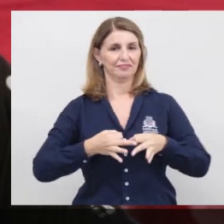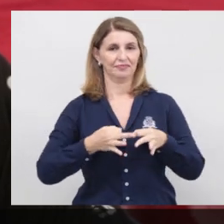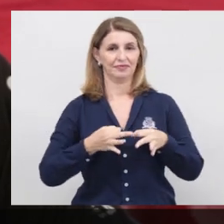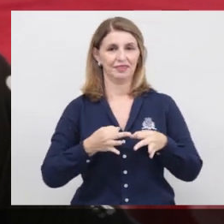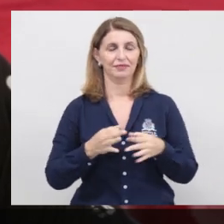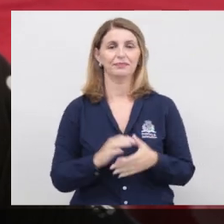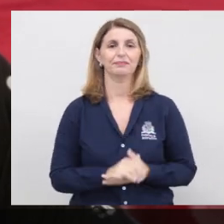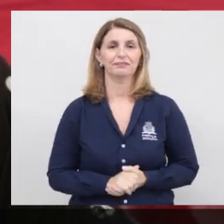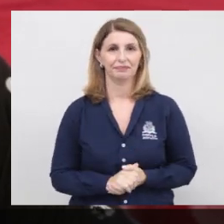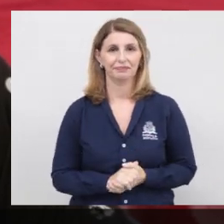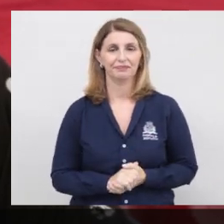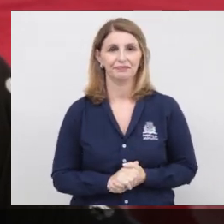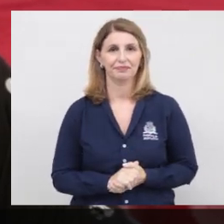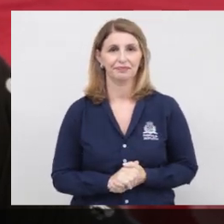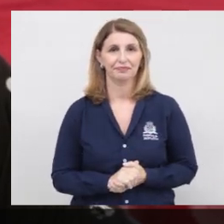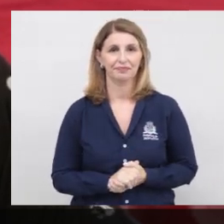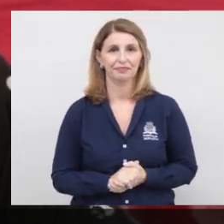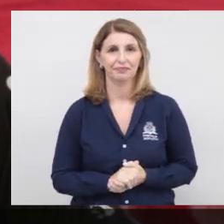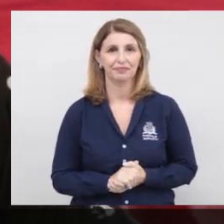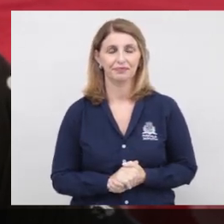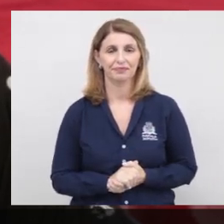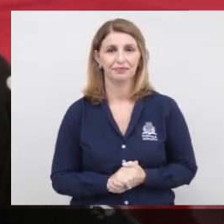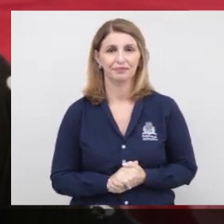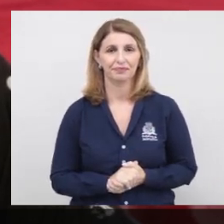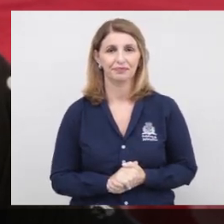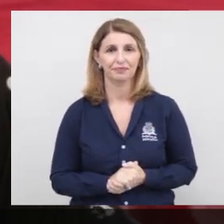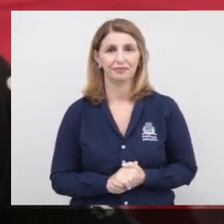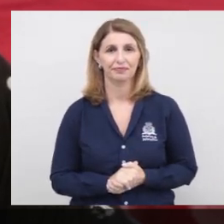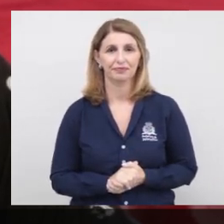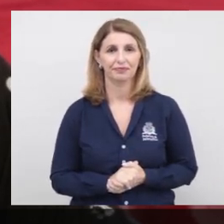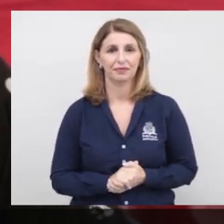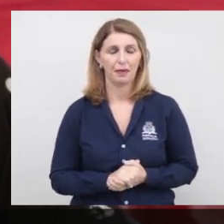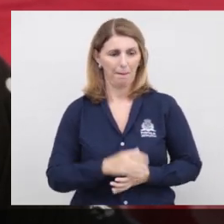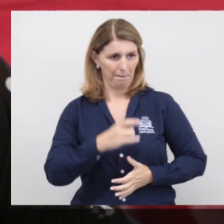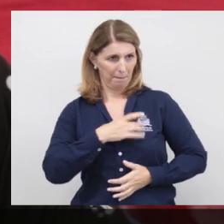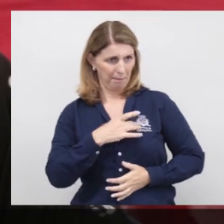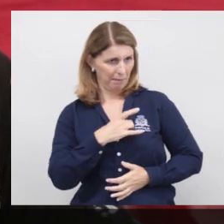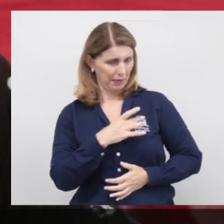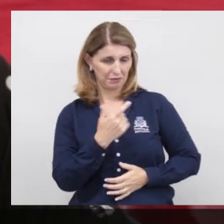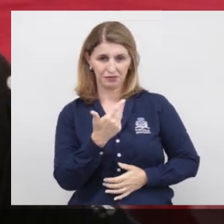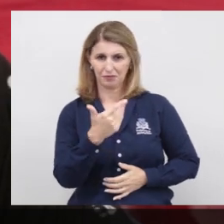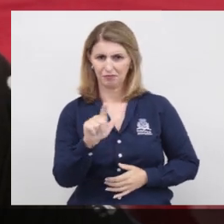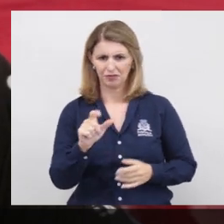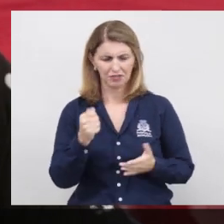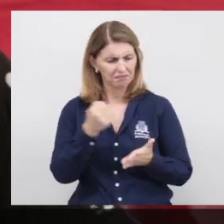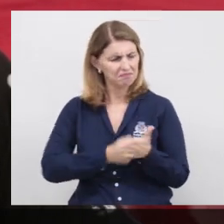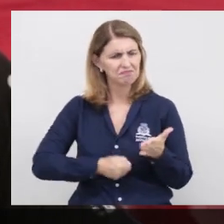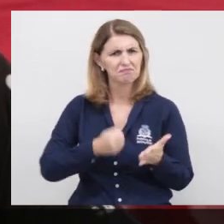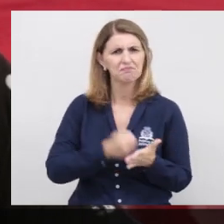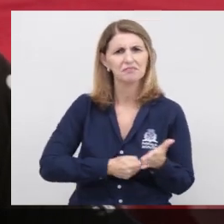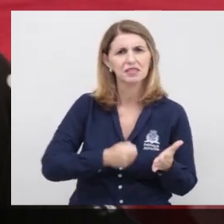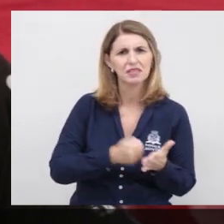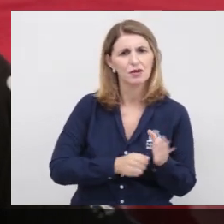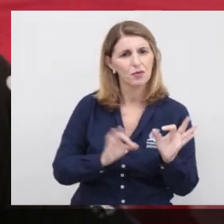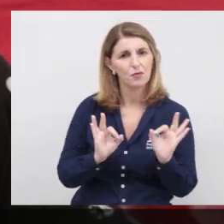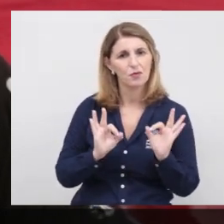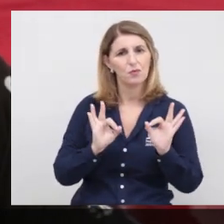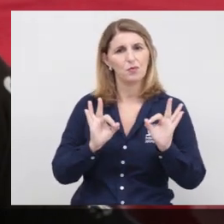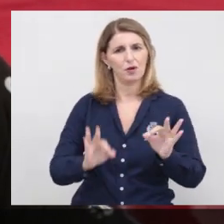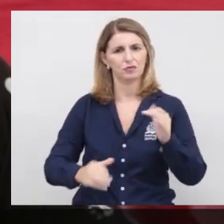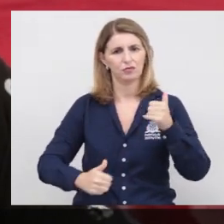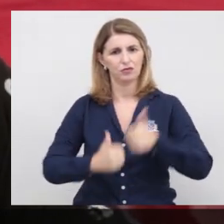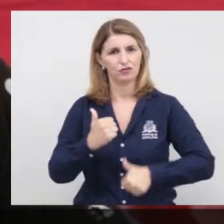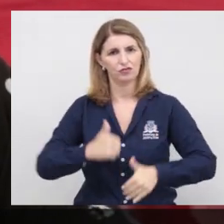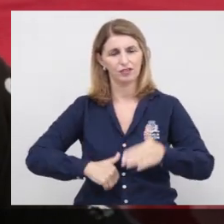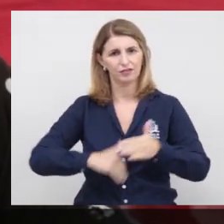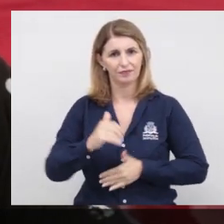não tinha ele não tinha medo ele era um guerreiro era um